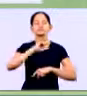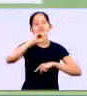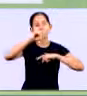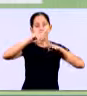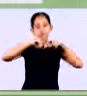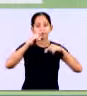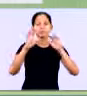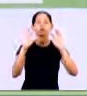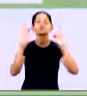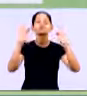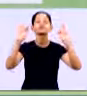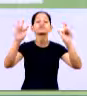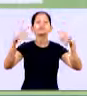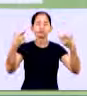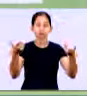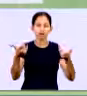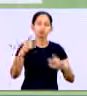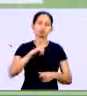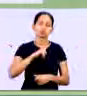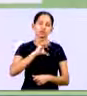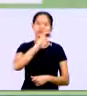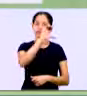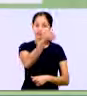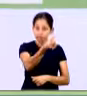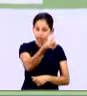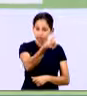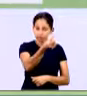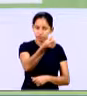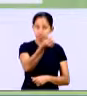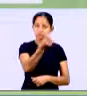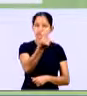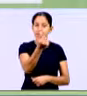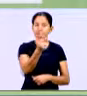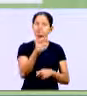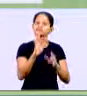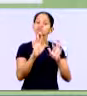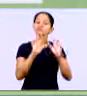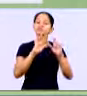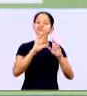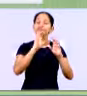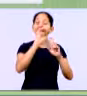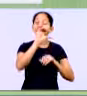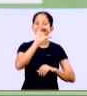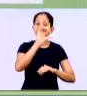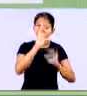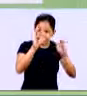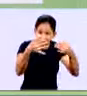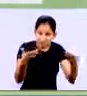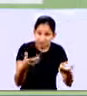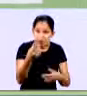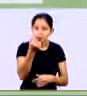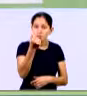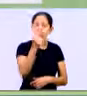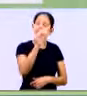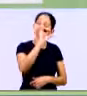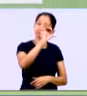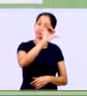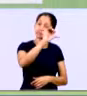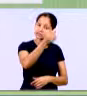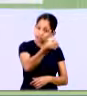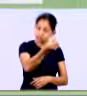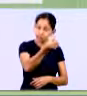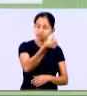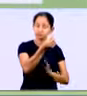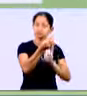estoque final desejado de produtos, que seriam 6 mil. Então, eu quero, ao final desse período, ter 6 mil unidades no meu estoque, tá certo?